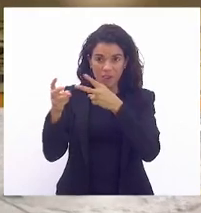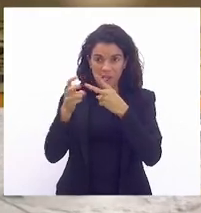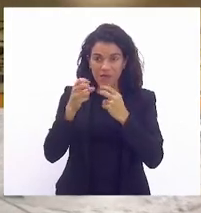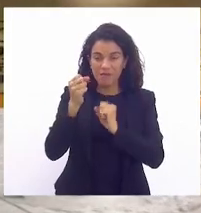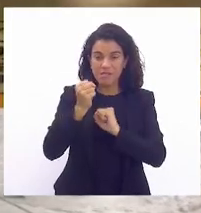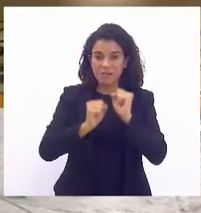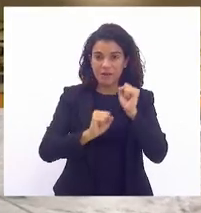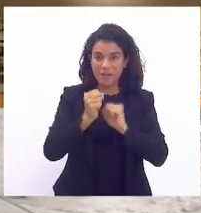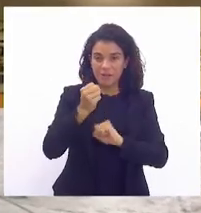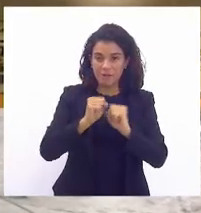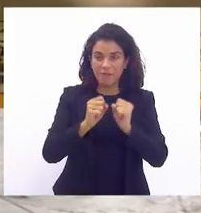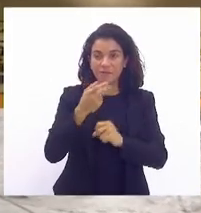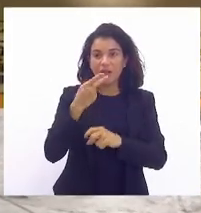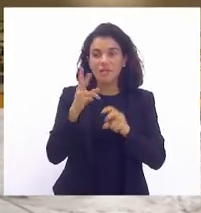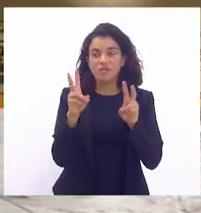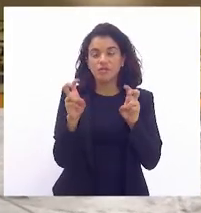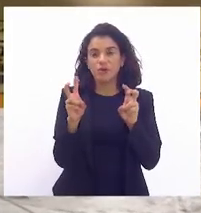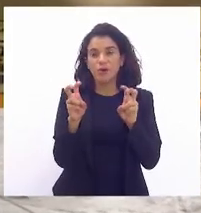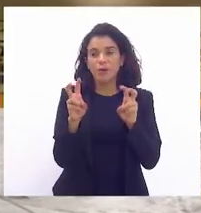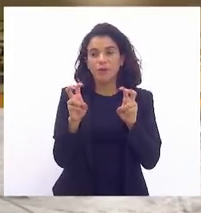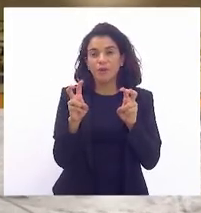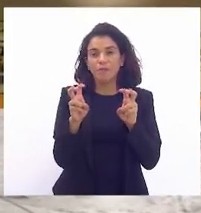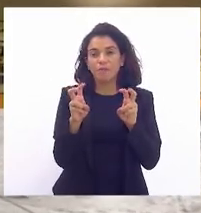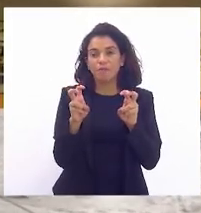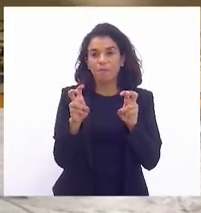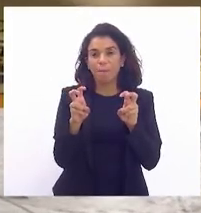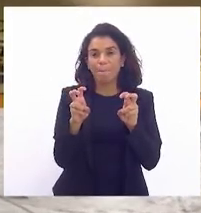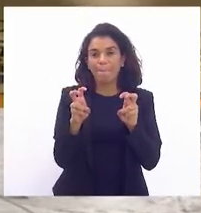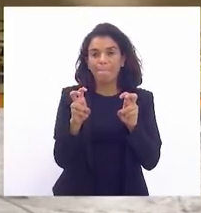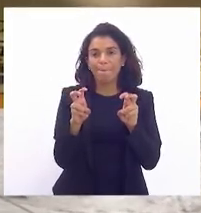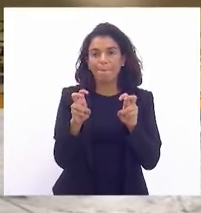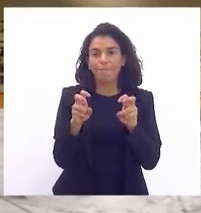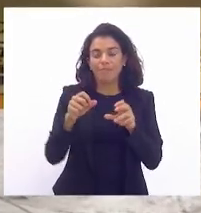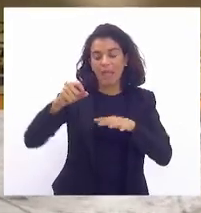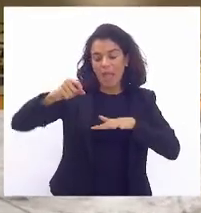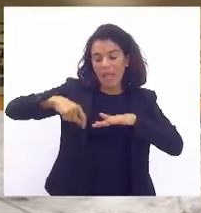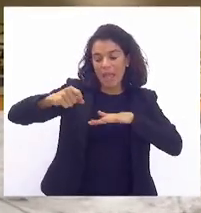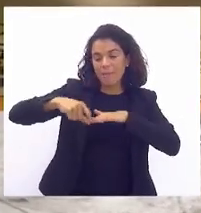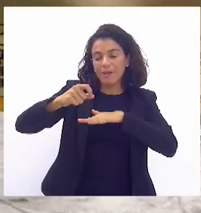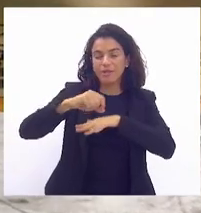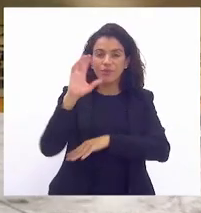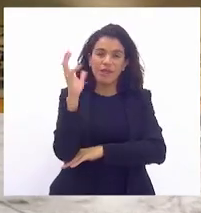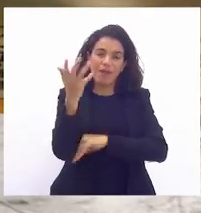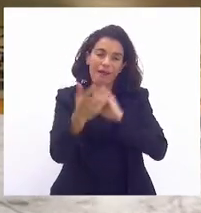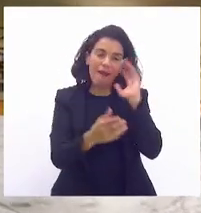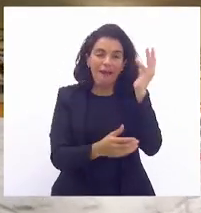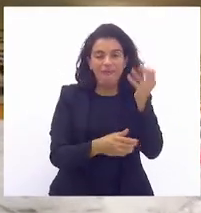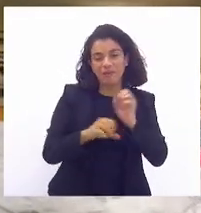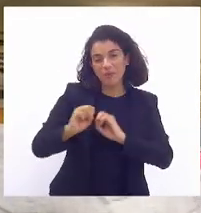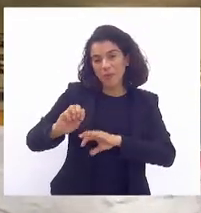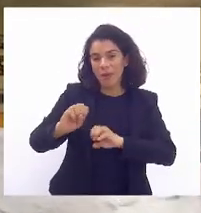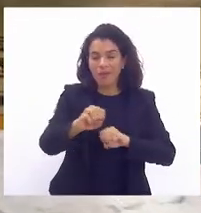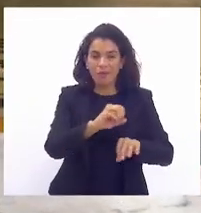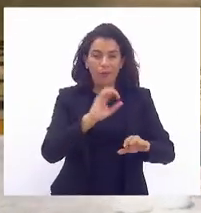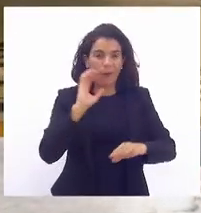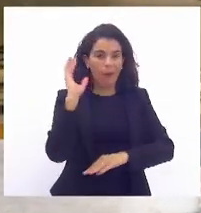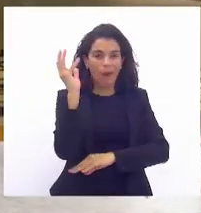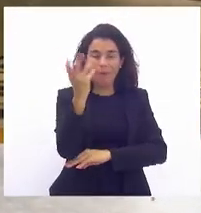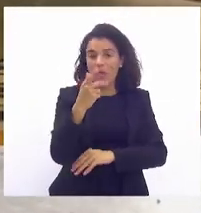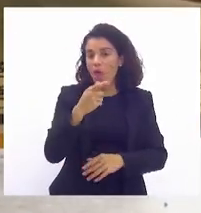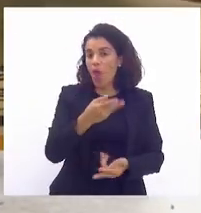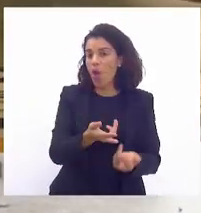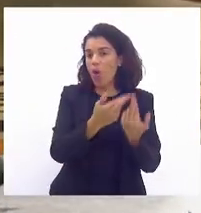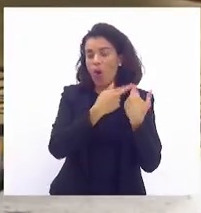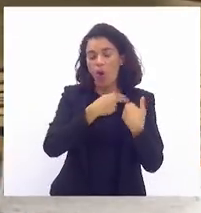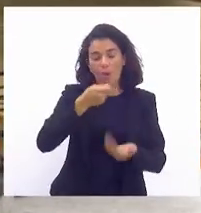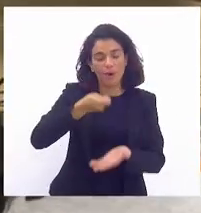feitas, fala-se de replantio de árvores, educação ambiental, tudo isso é obrigação.